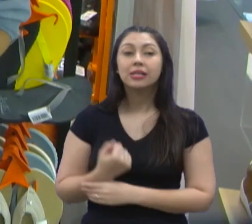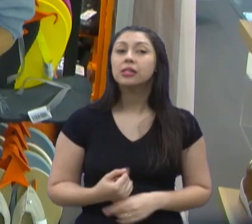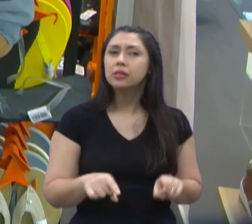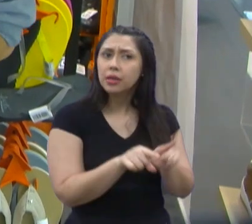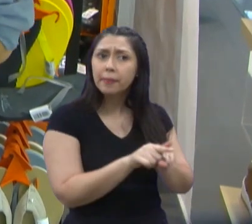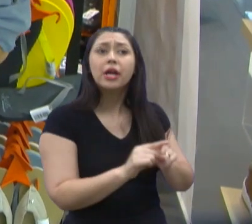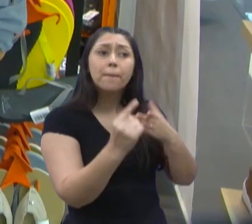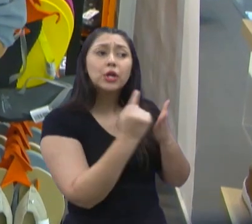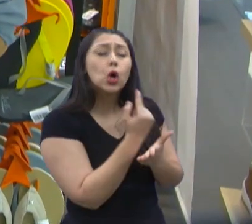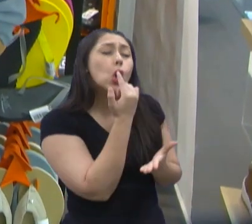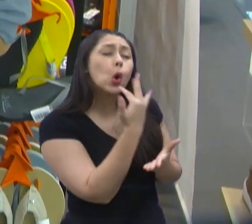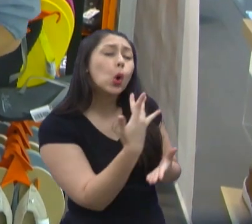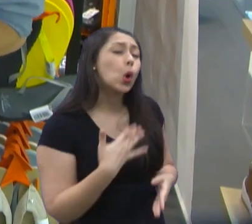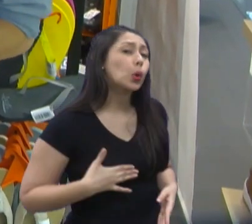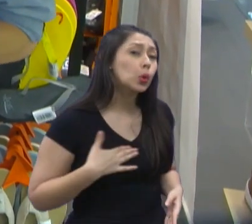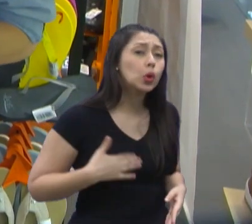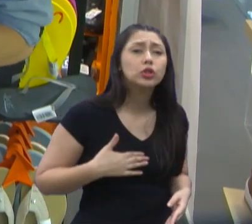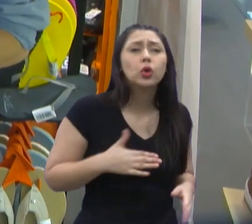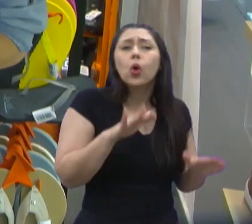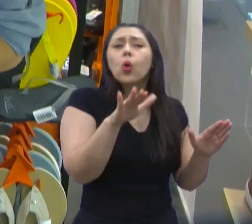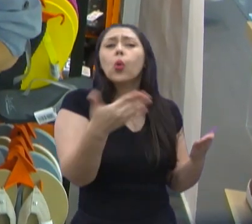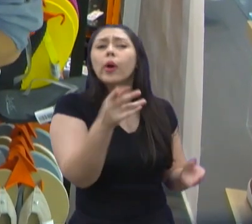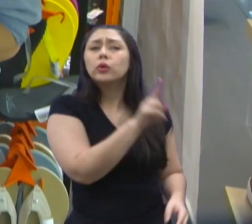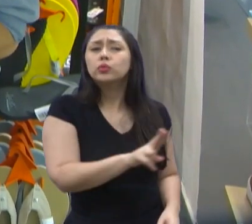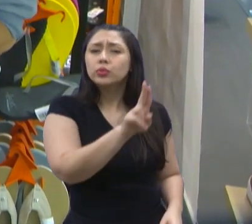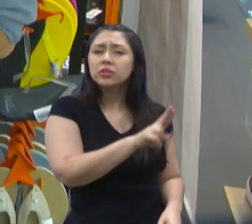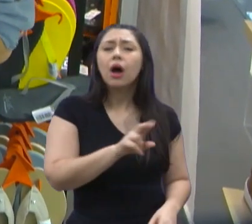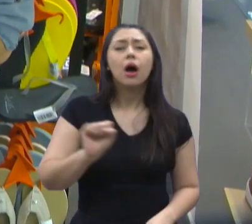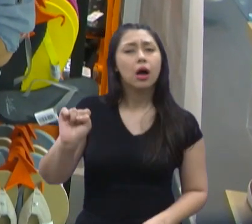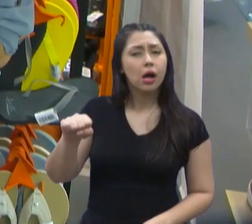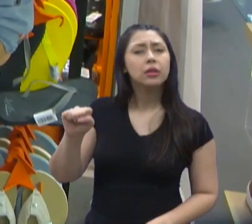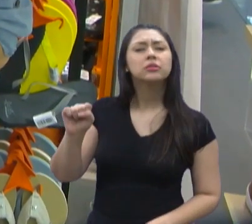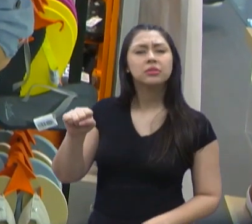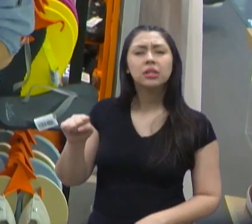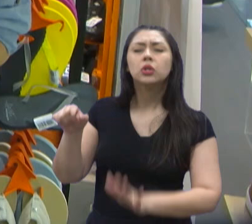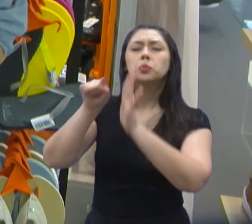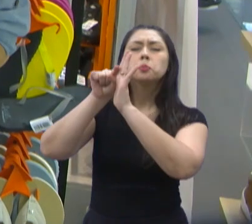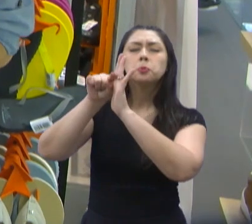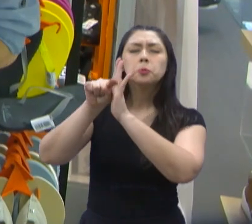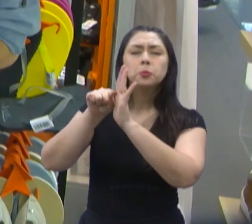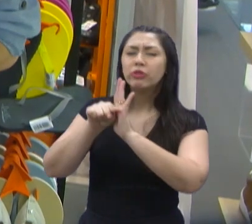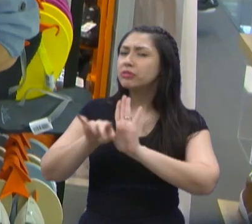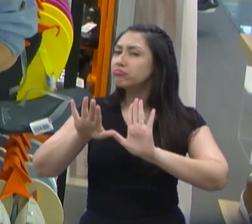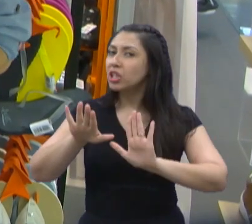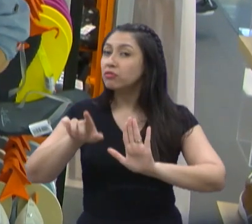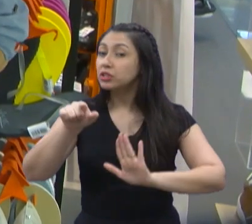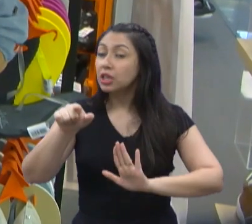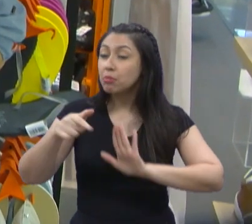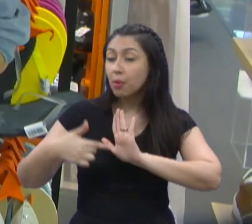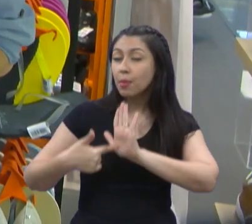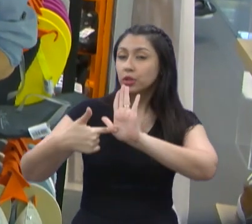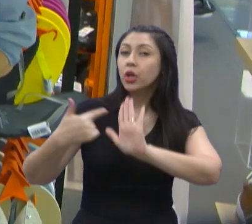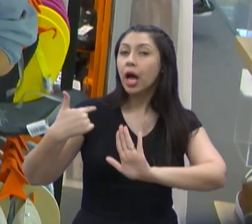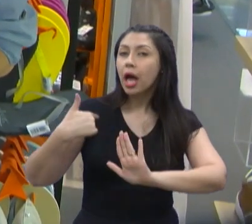que eu gosto, a ocasião que eu quero usar aquele produto. Isso, faz parte da sondagem que a gente fala, né? Então assim, você me deu uma sugestão, aí eu procuro